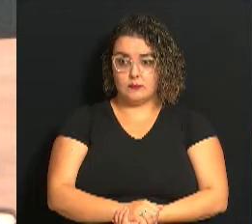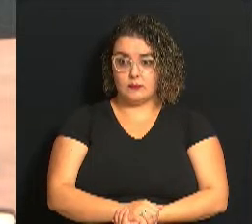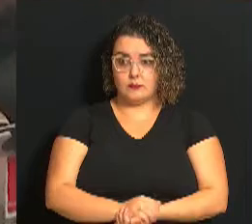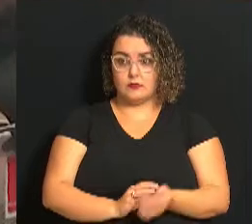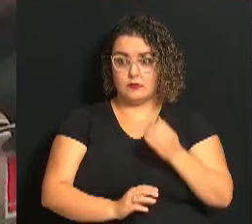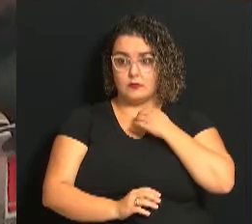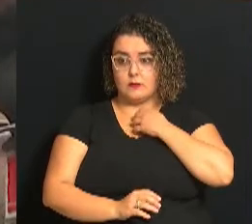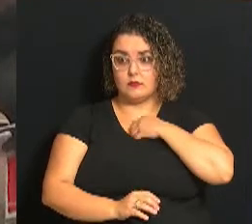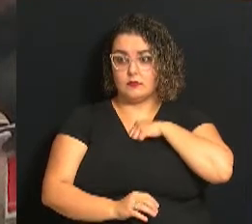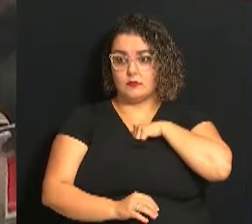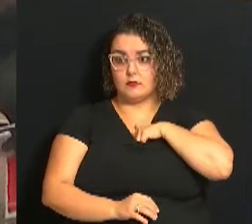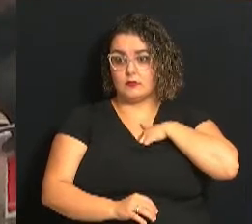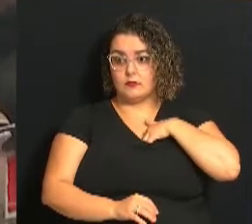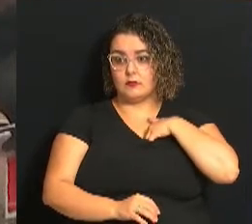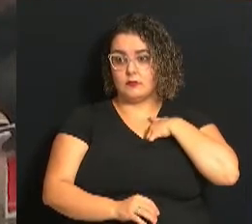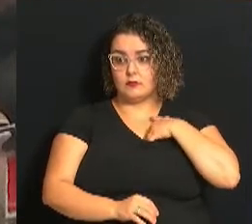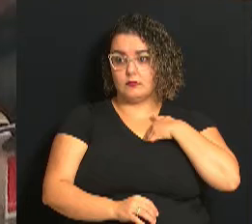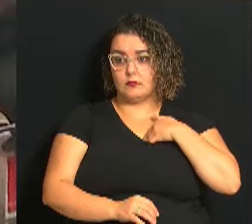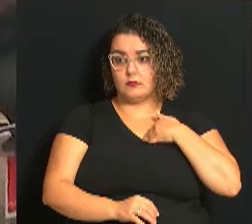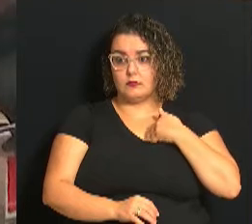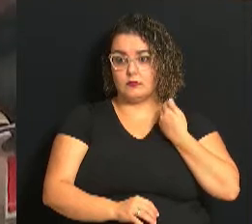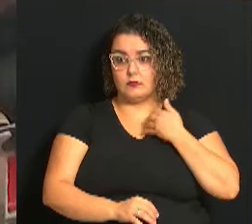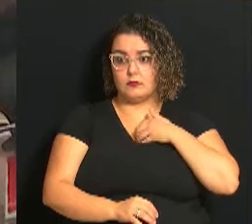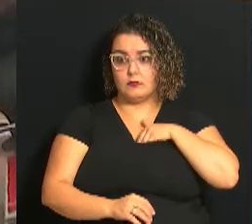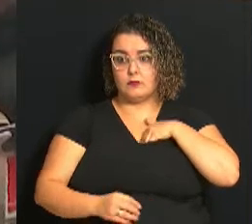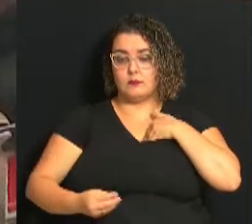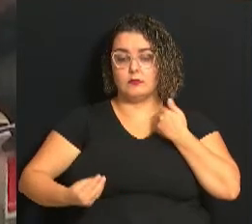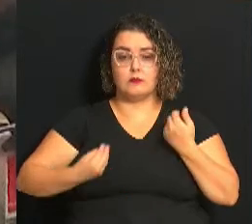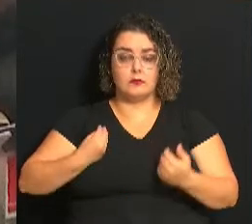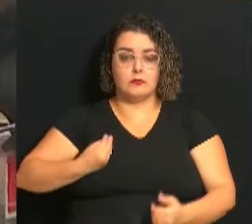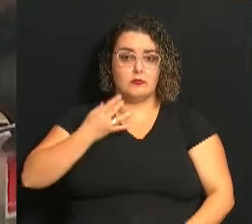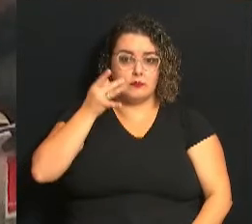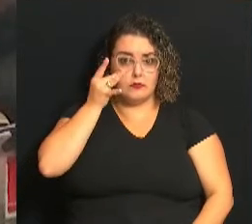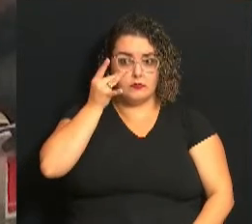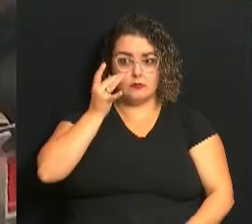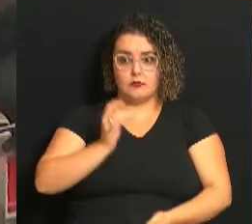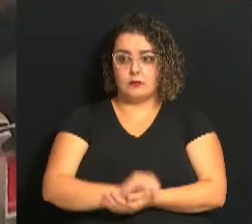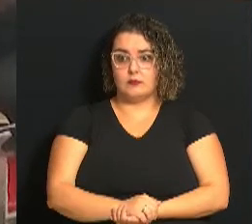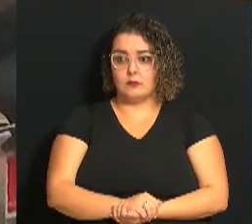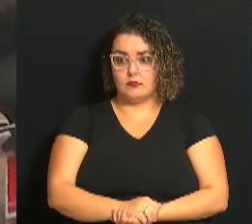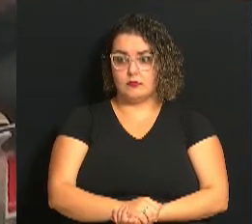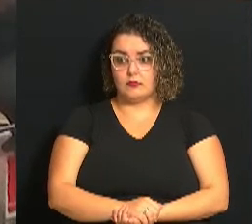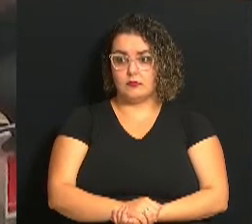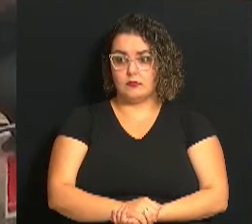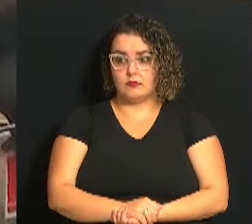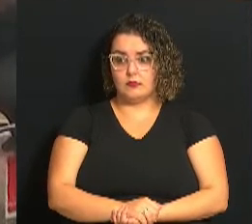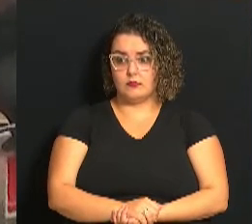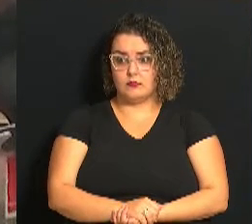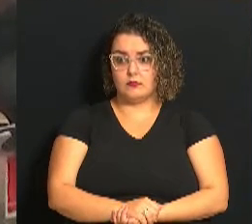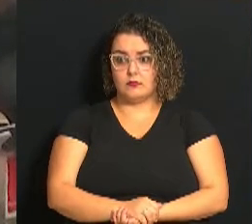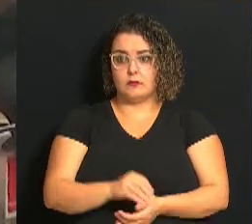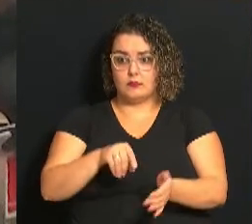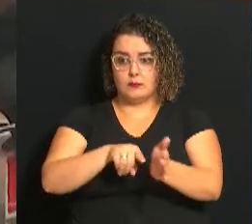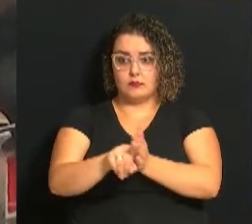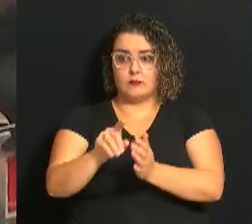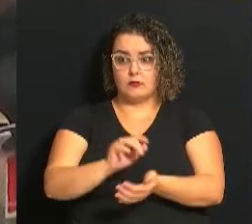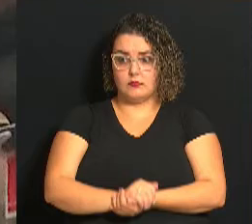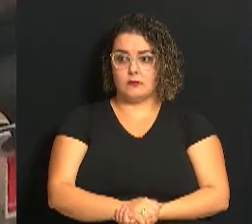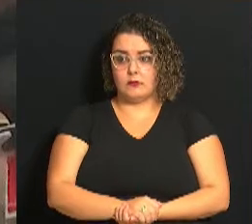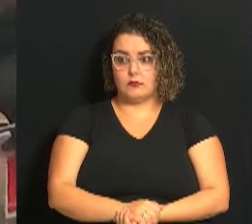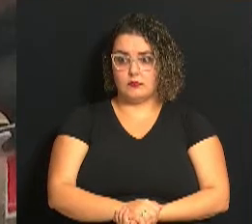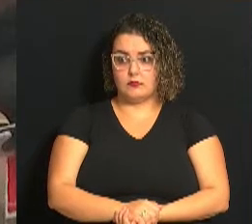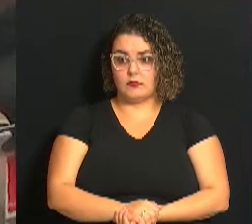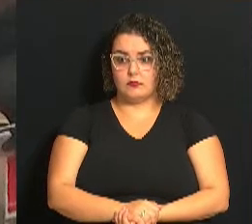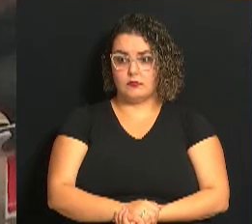Gostaria de saber se tem alguém da plateia, o público presente, ou mais algum inscrito para perguntar. Agradeço a presença do